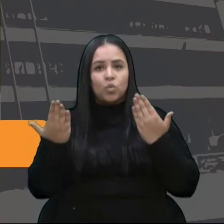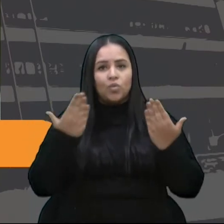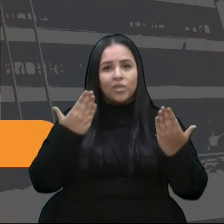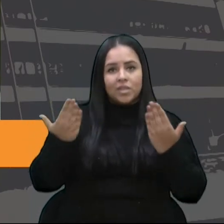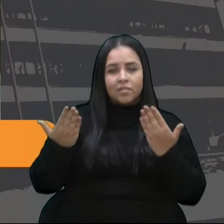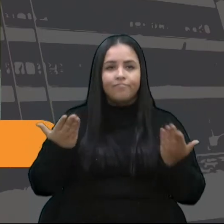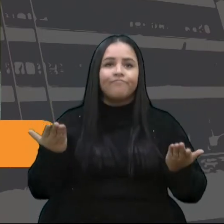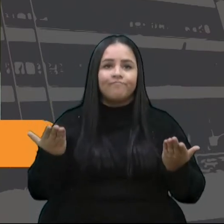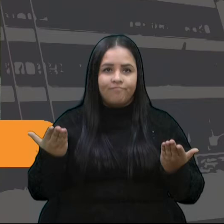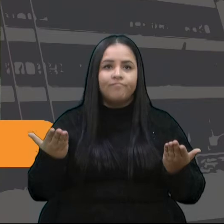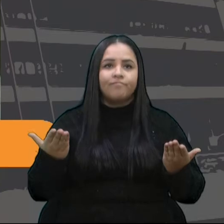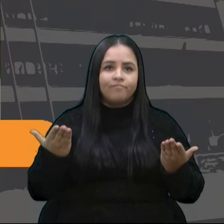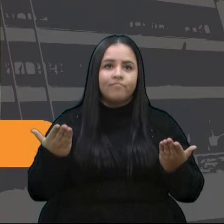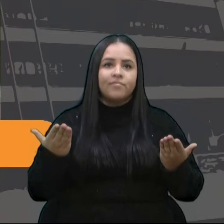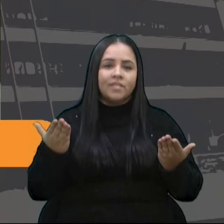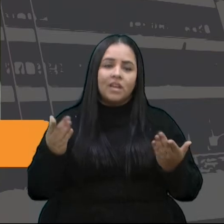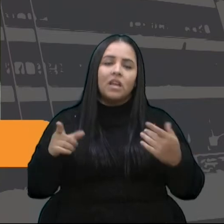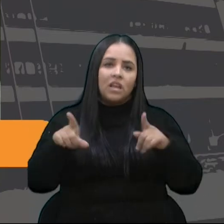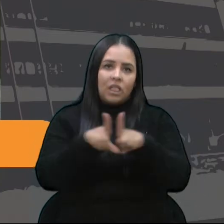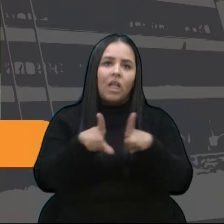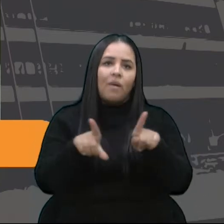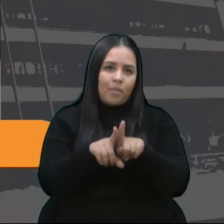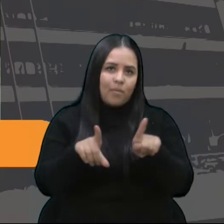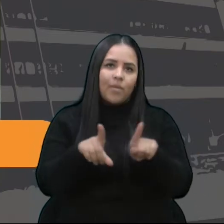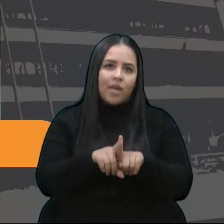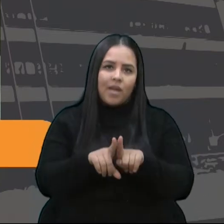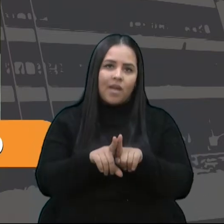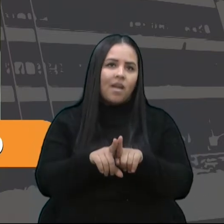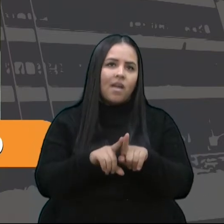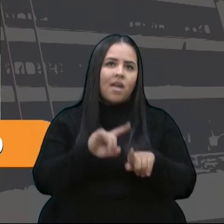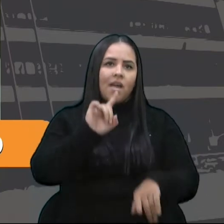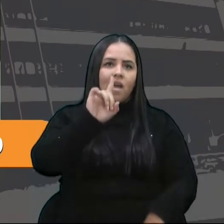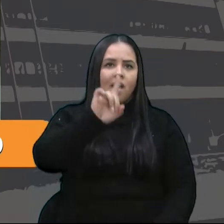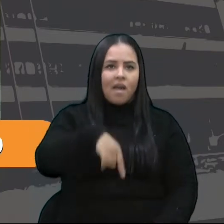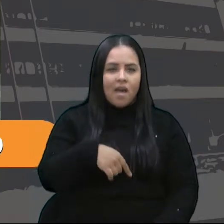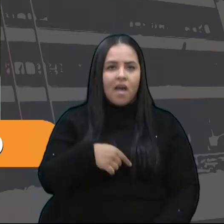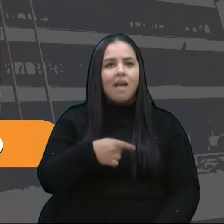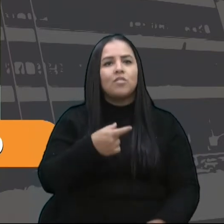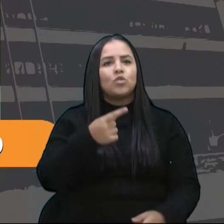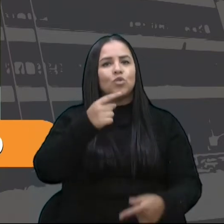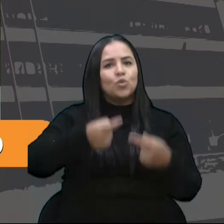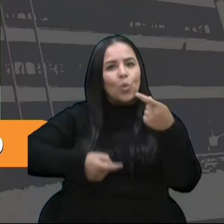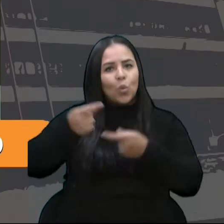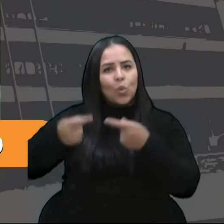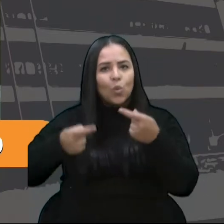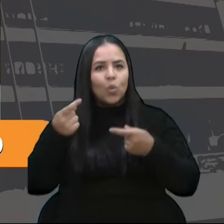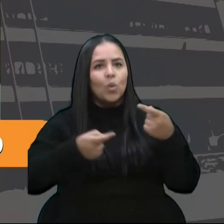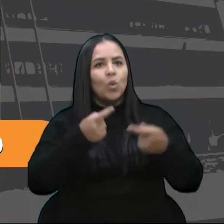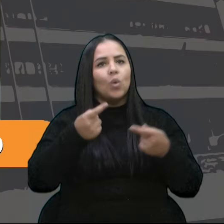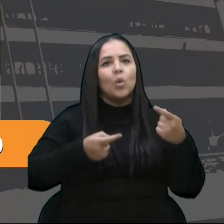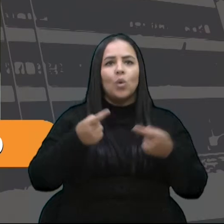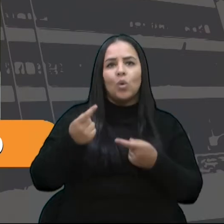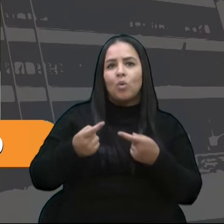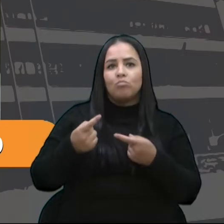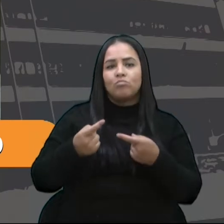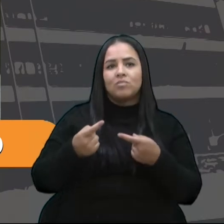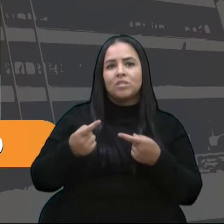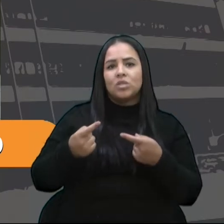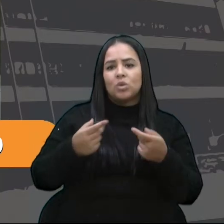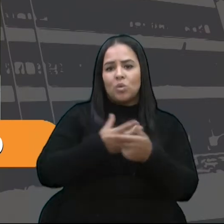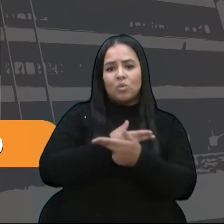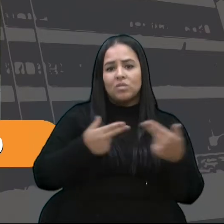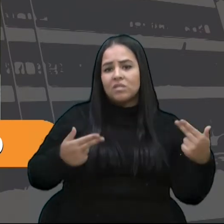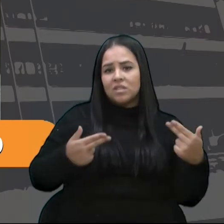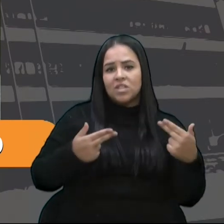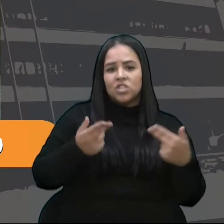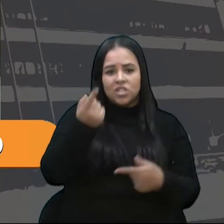posições. E isso também virou, em alguns casos, um motivo de embate até ideológico, quando não deveria ser embate